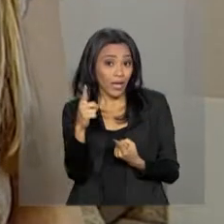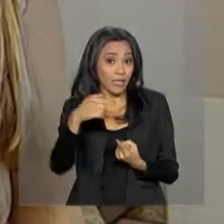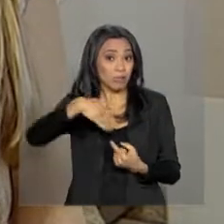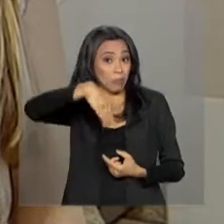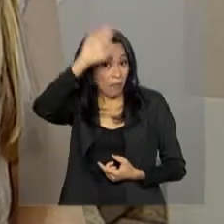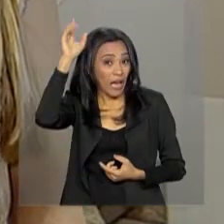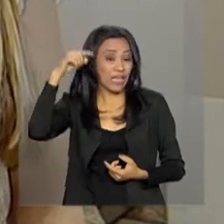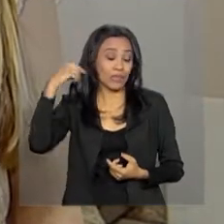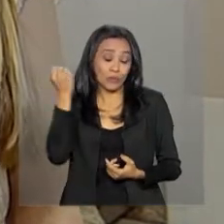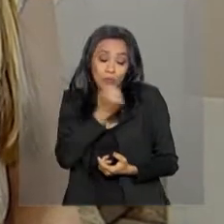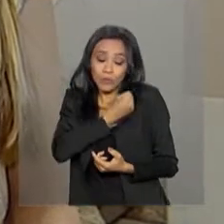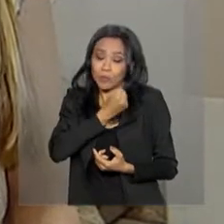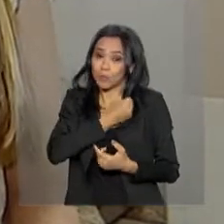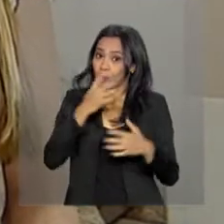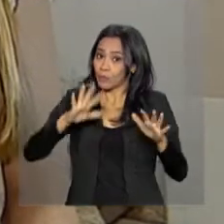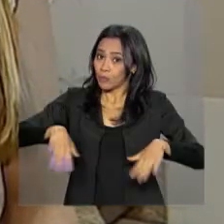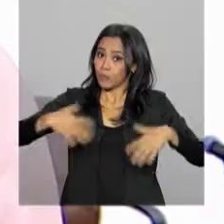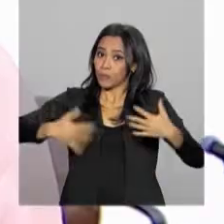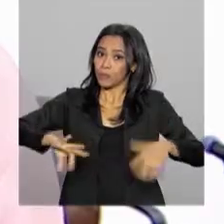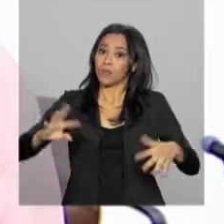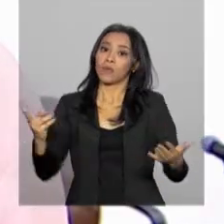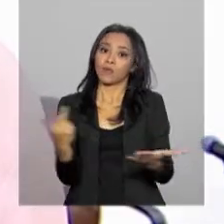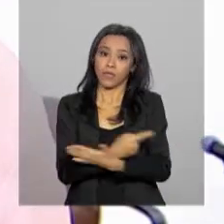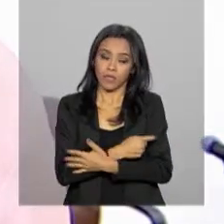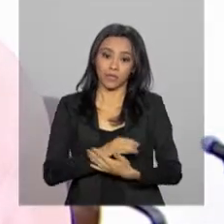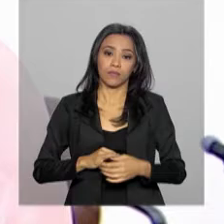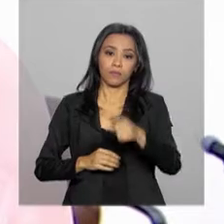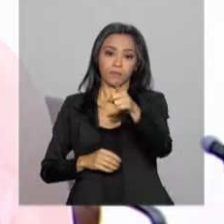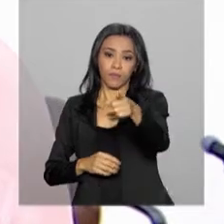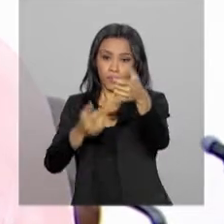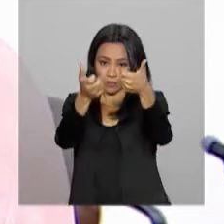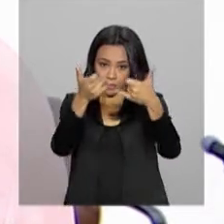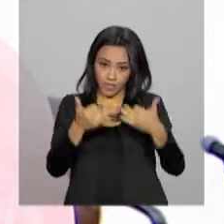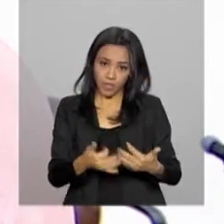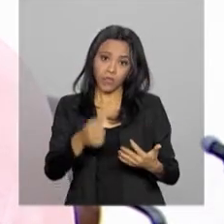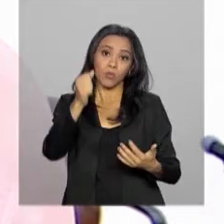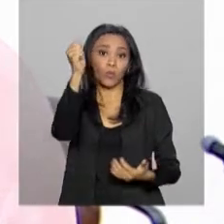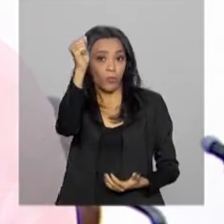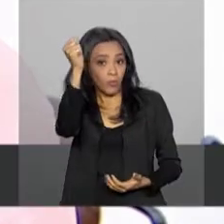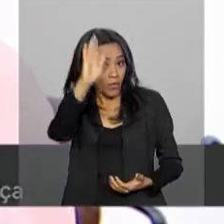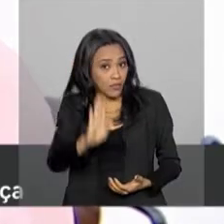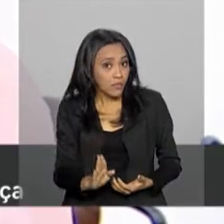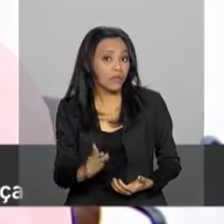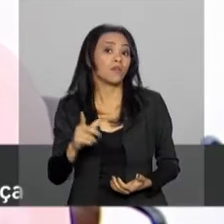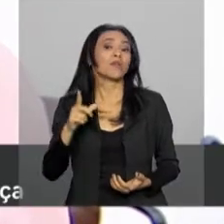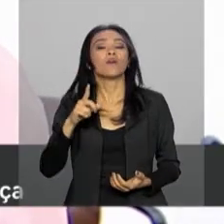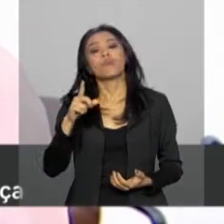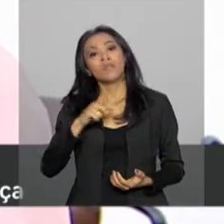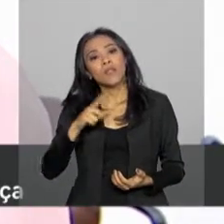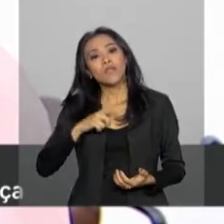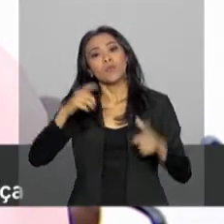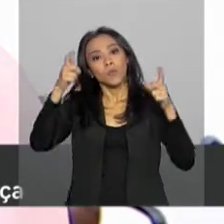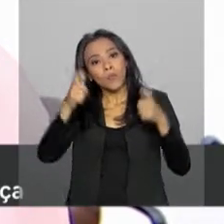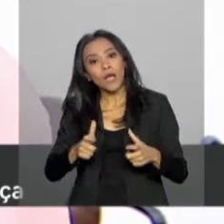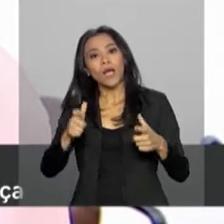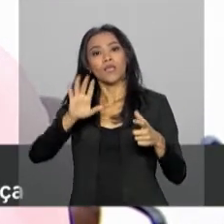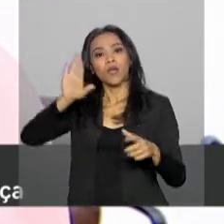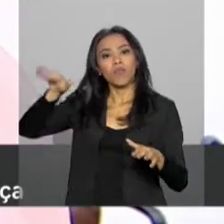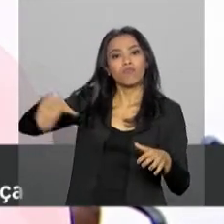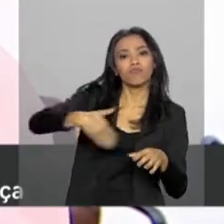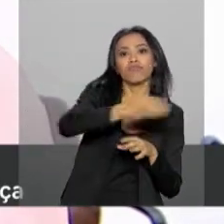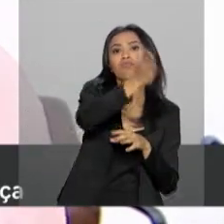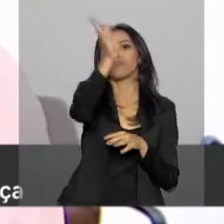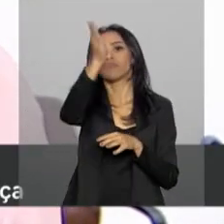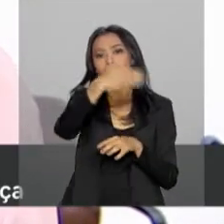estado com maior número de casos investigados no brasil é um país de origem trânsito e destino de pessoas